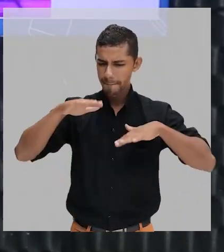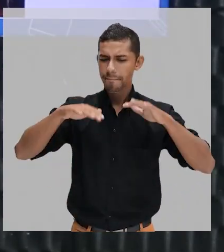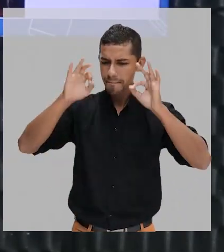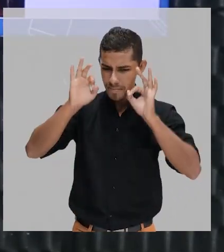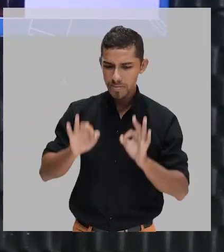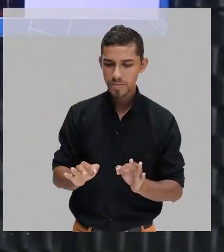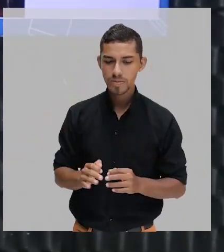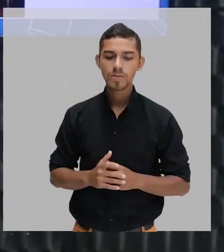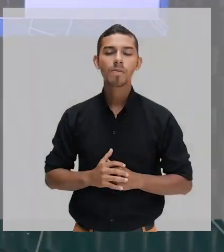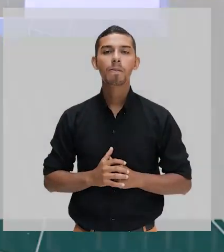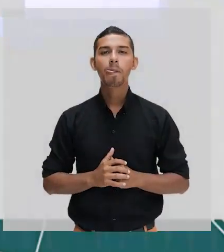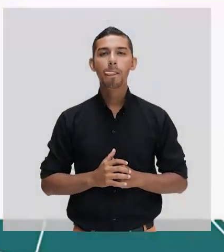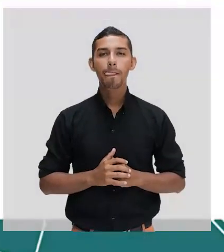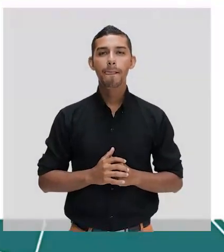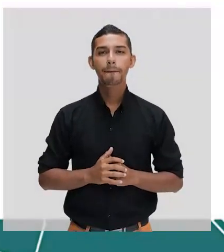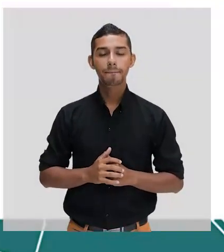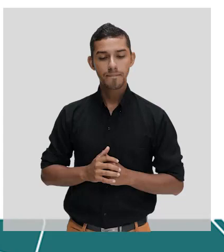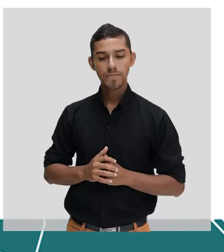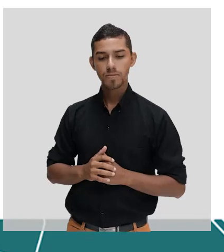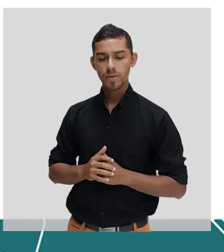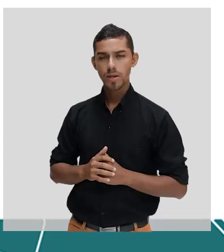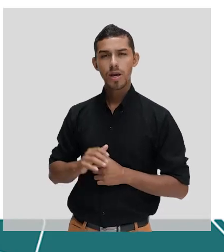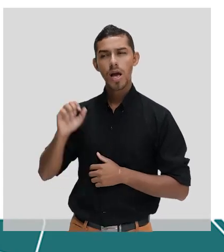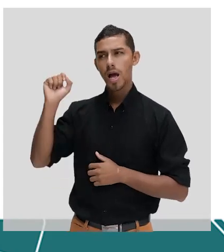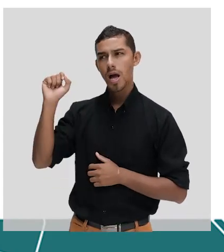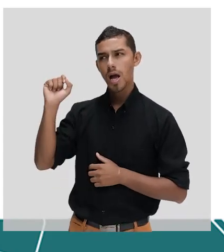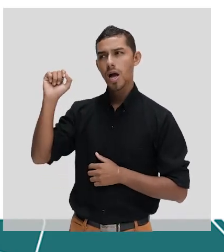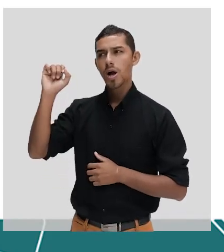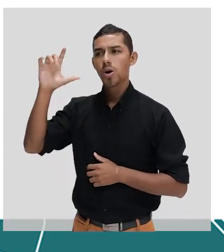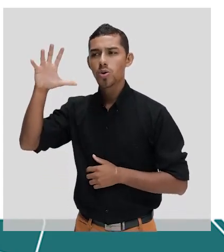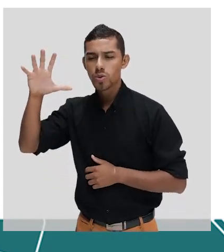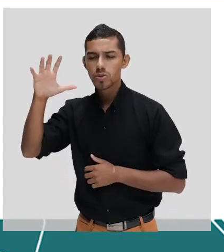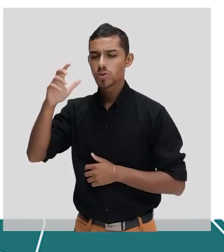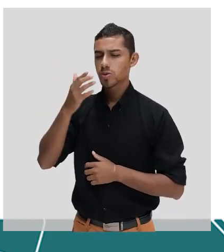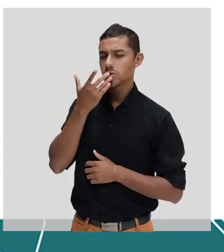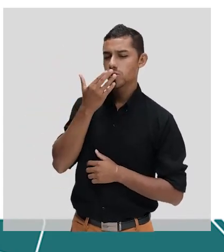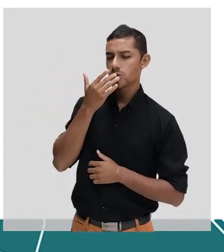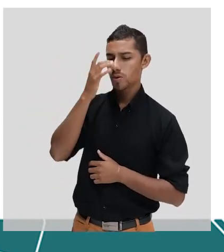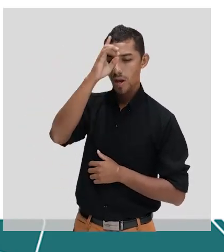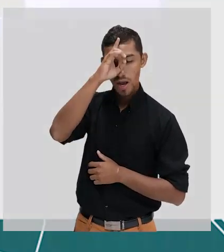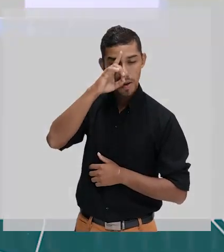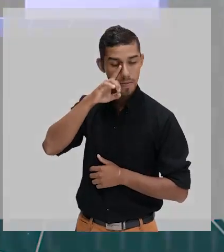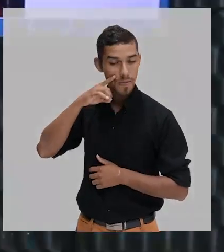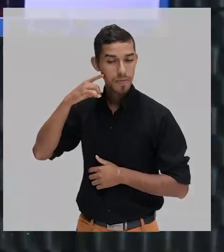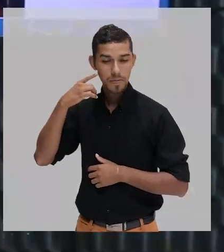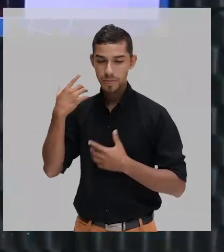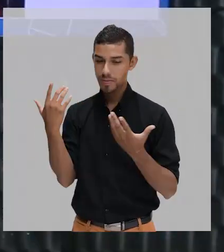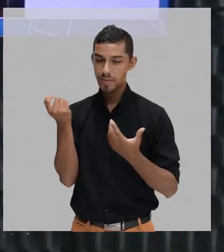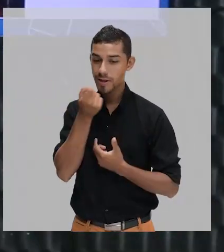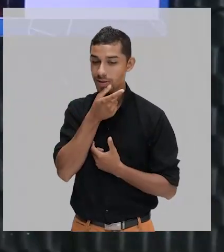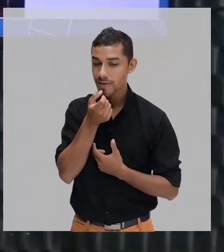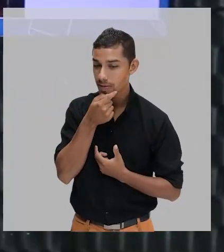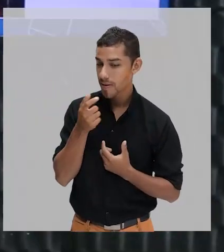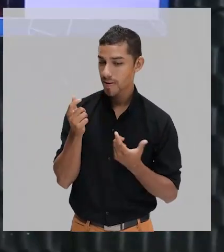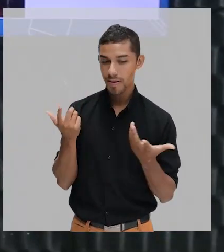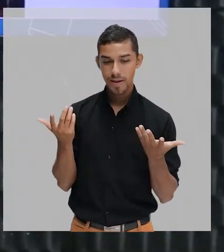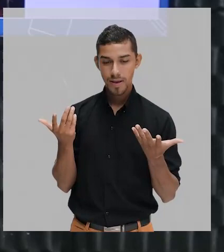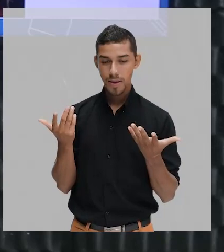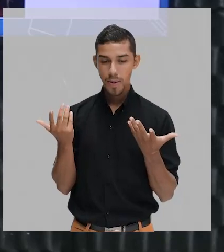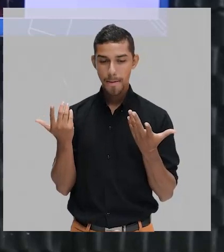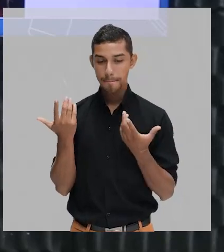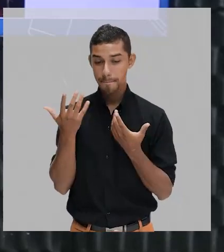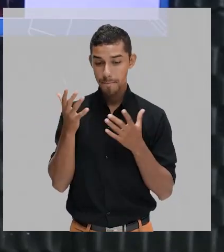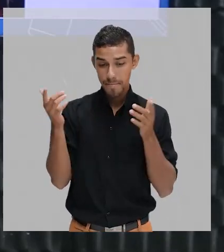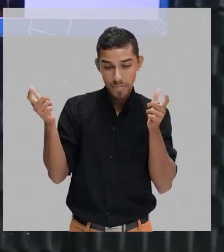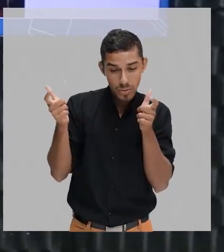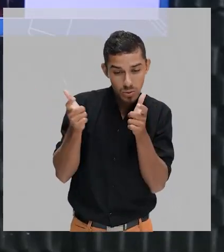certeza. Luz amarela geral, né? Ela pode abrir o espaço, deixar a cena mais limpa, pode dar uma cena de comédia. Se for menos